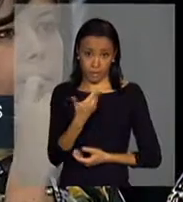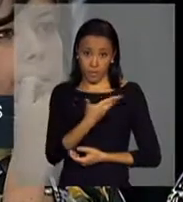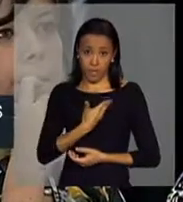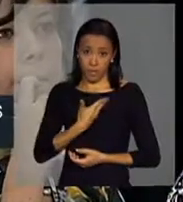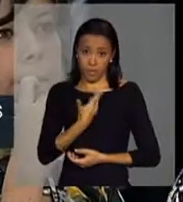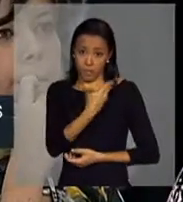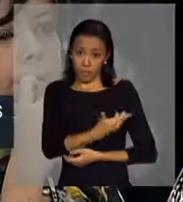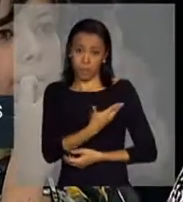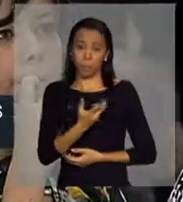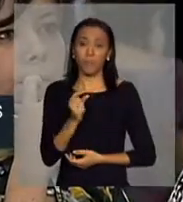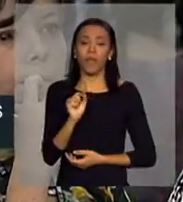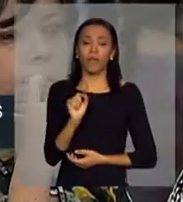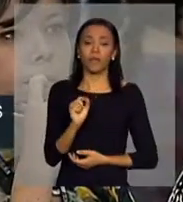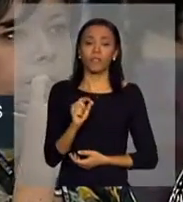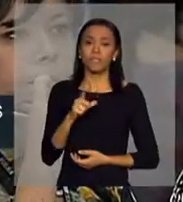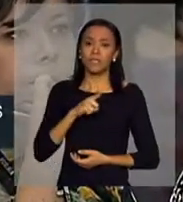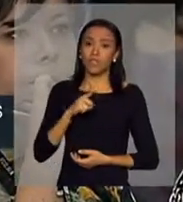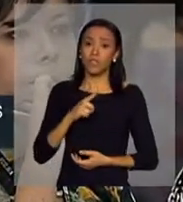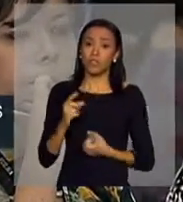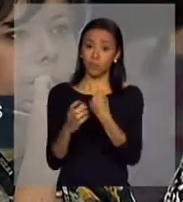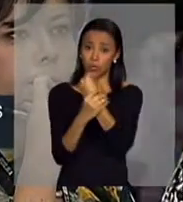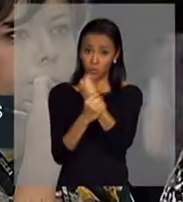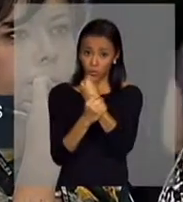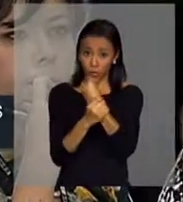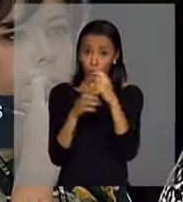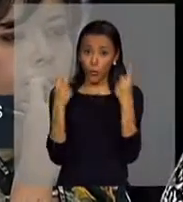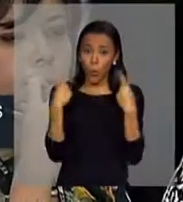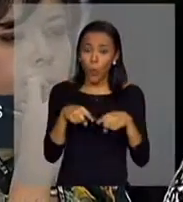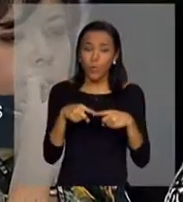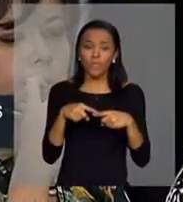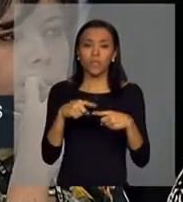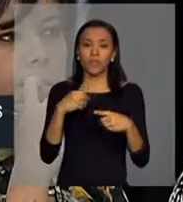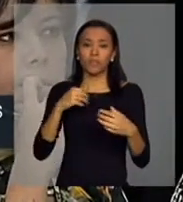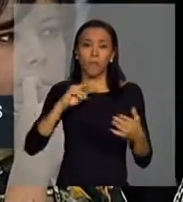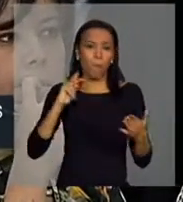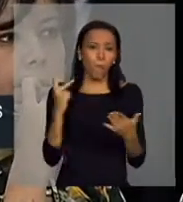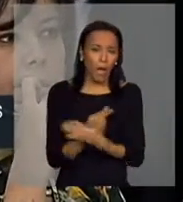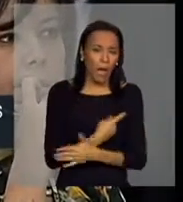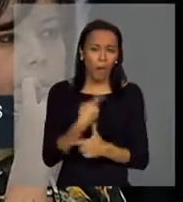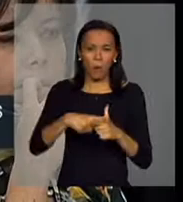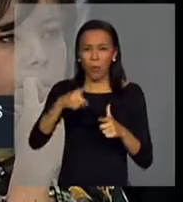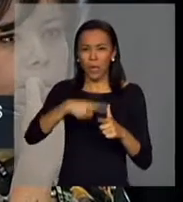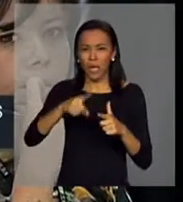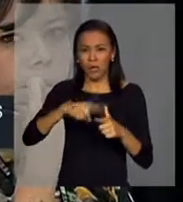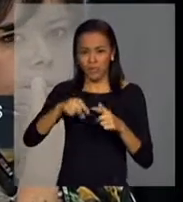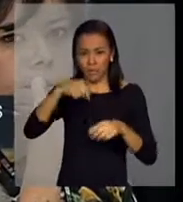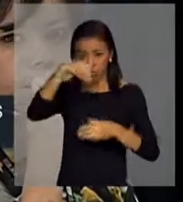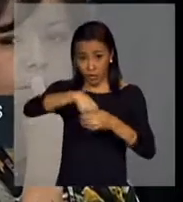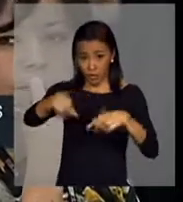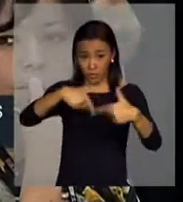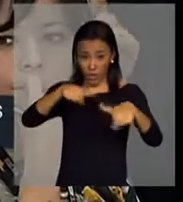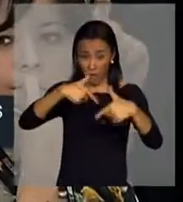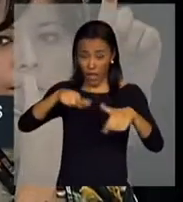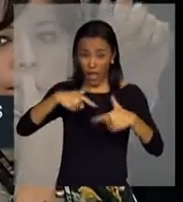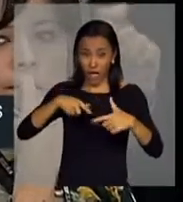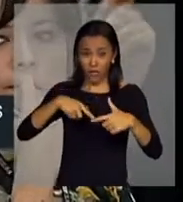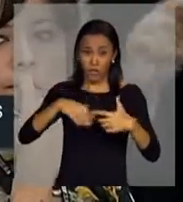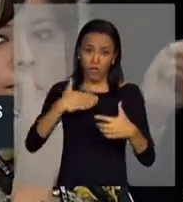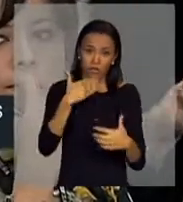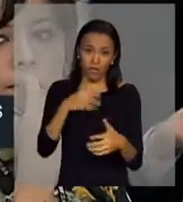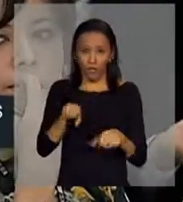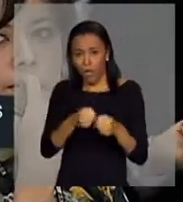o seguinte: existe um seguro contra acidente de trabalho que vai ficar a cargo do empregador. Esse seguro vai